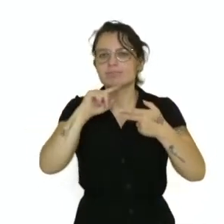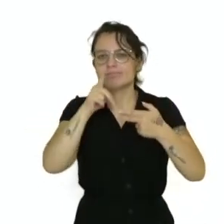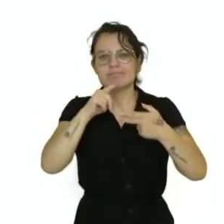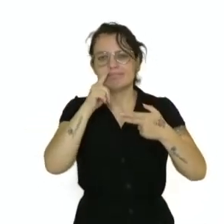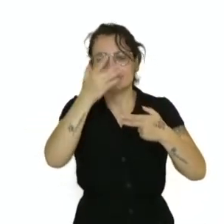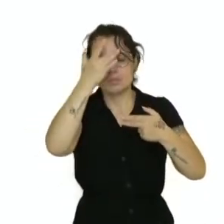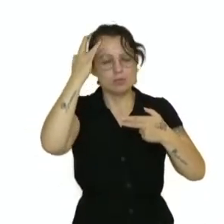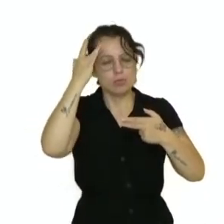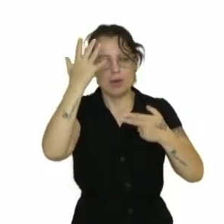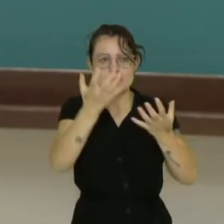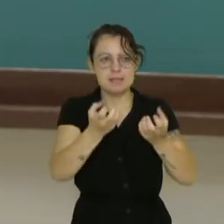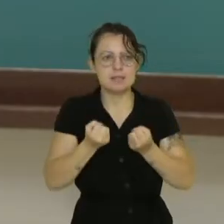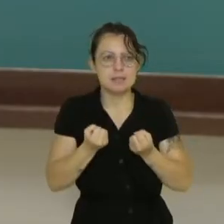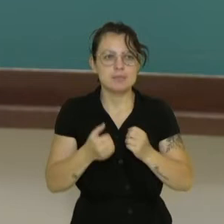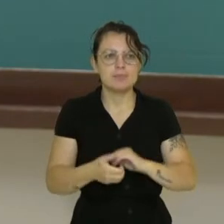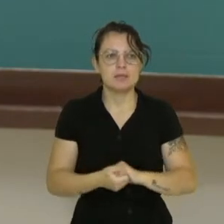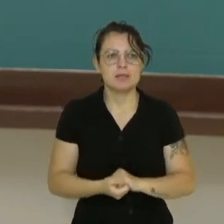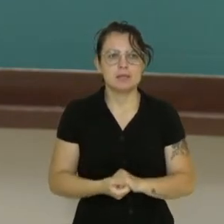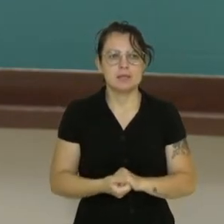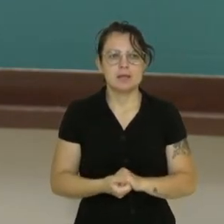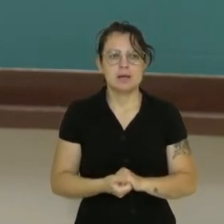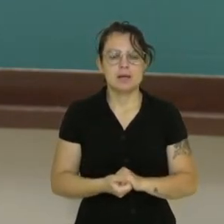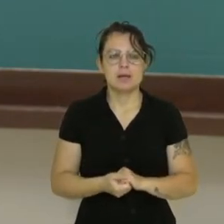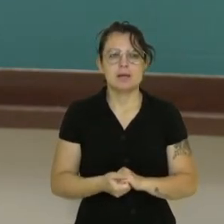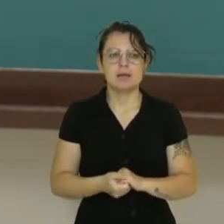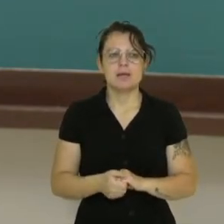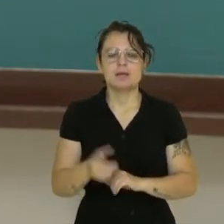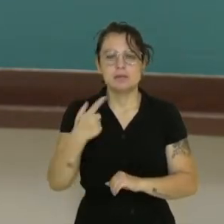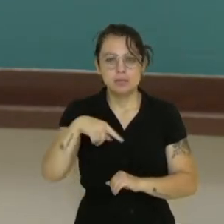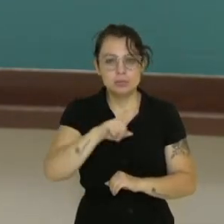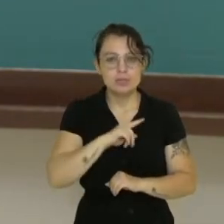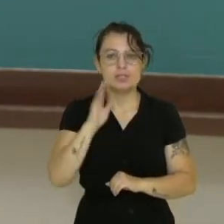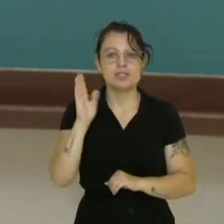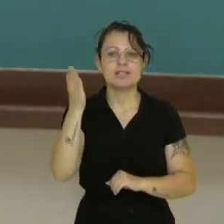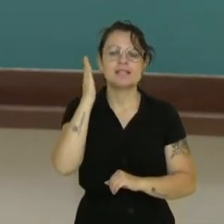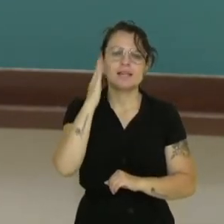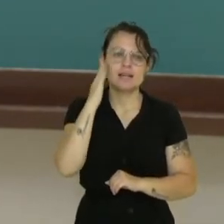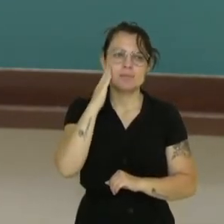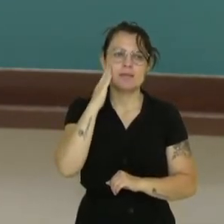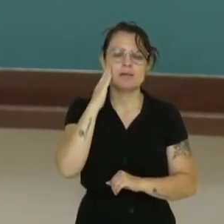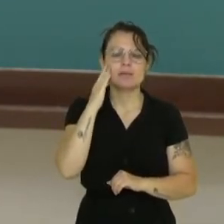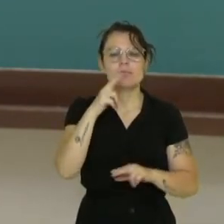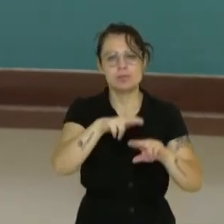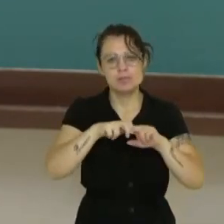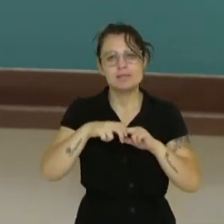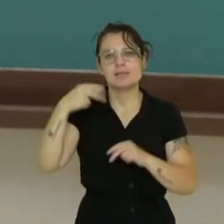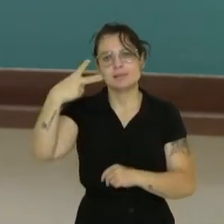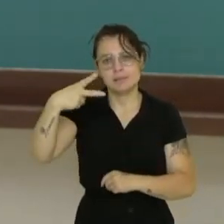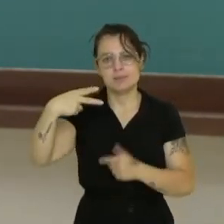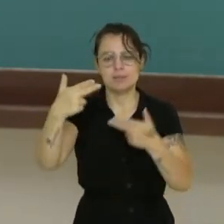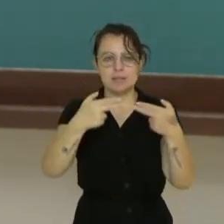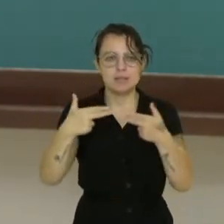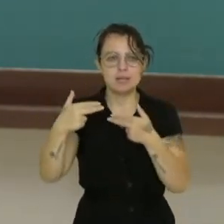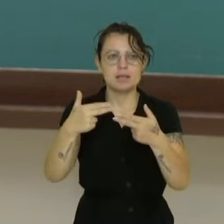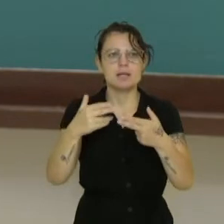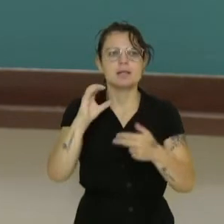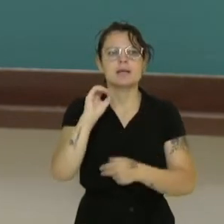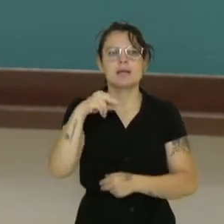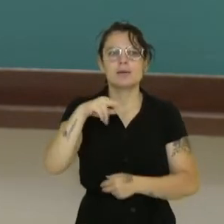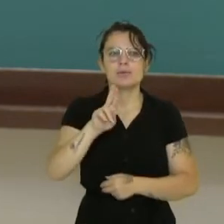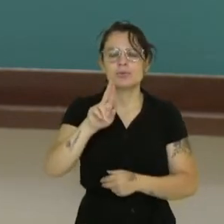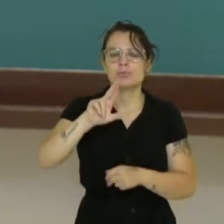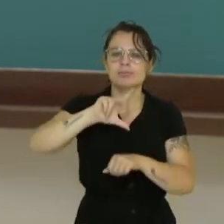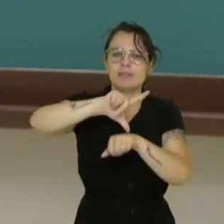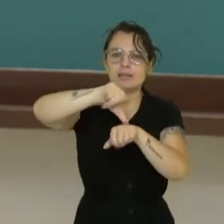lá pelo Tratado de Versalhes. E a gente sabe que acabou acontecendo a Segunda Guerra e o início da ONU foi